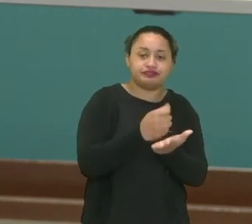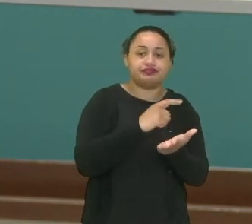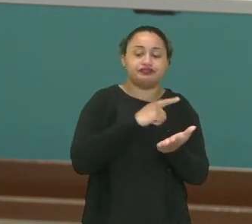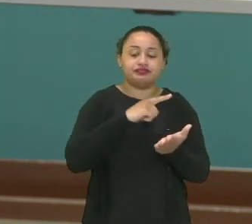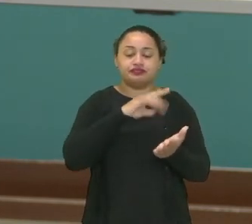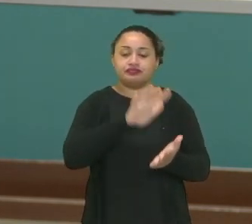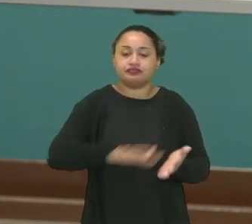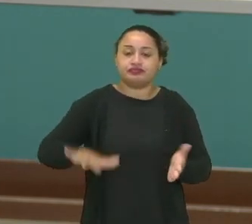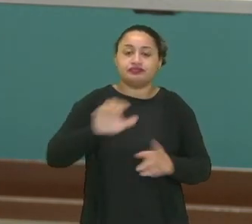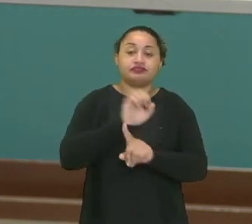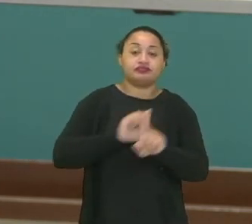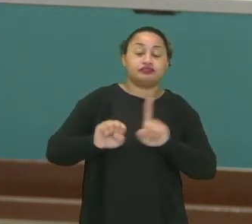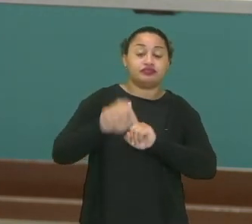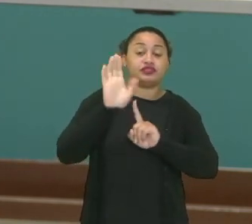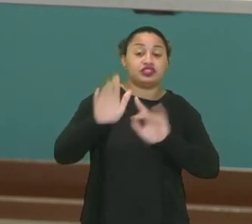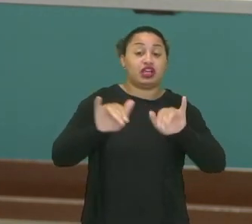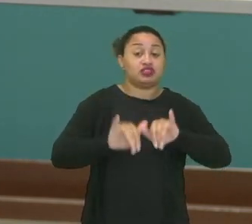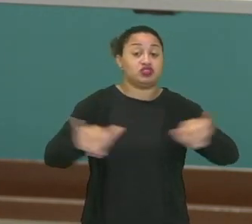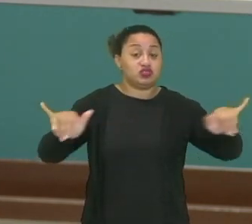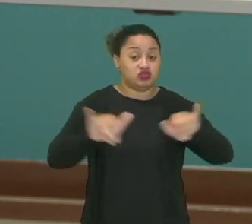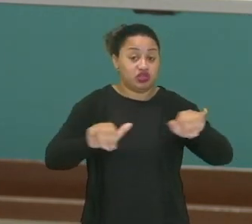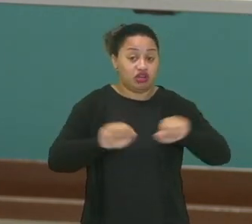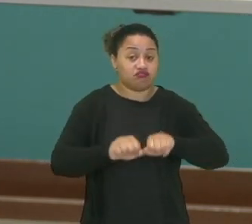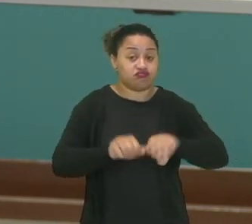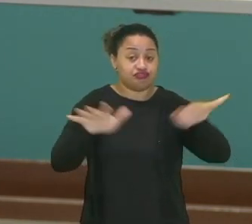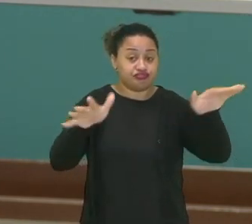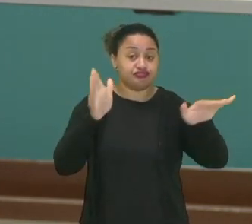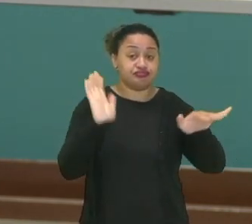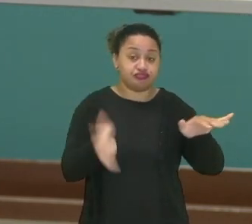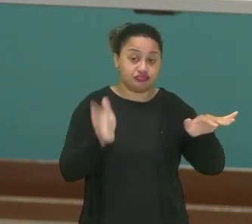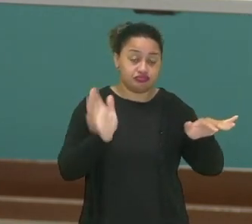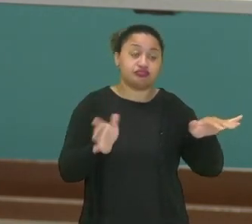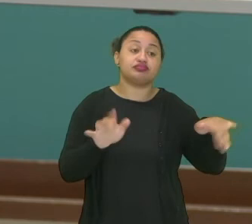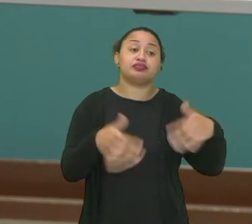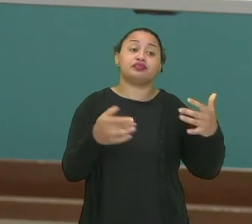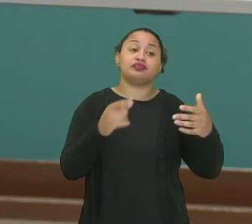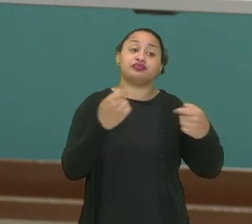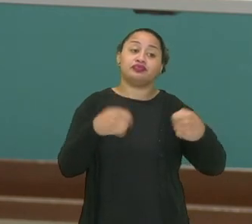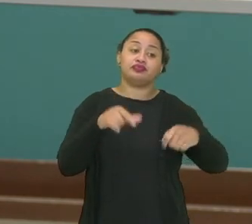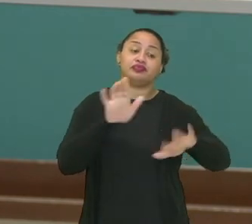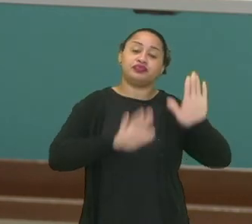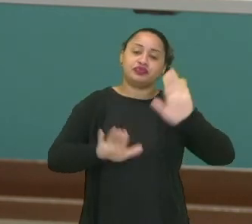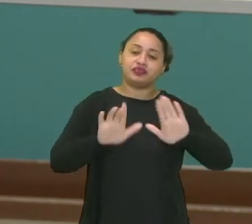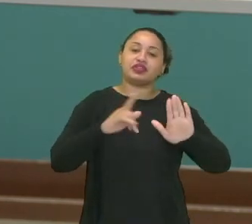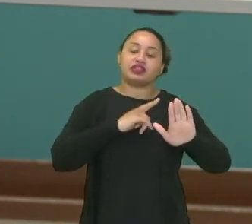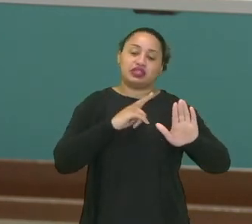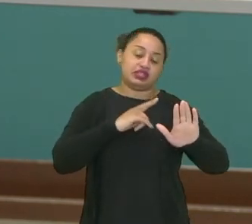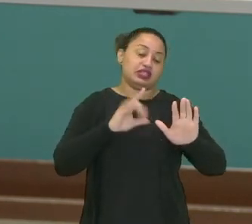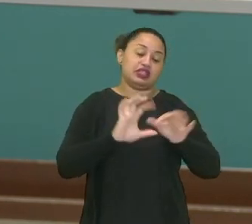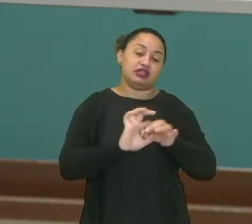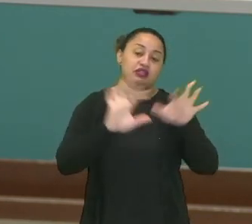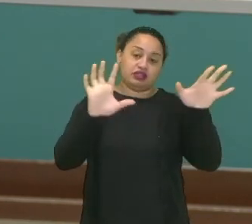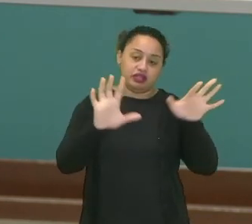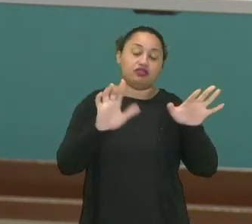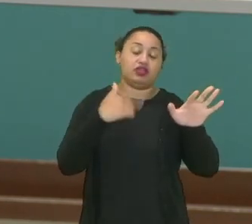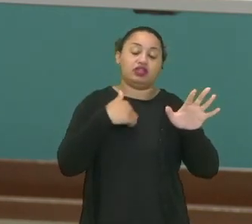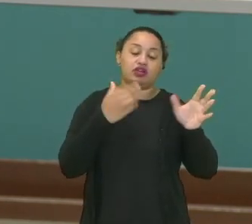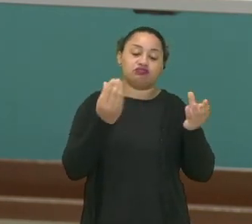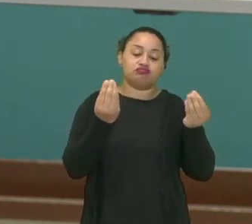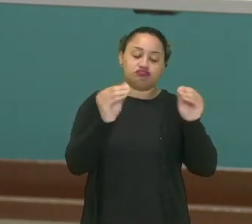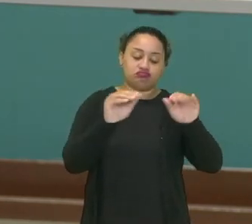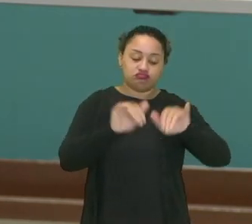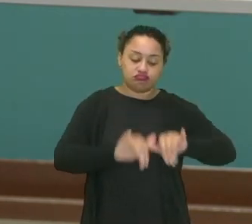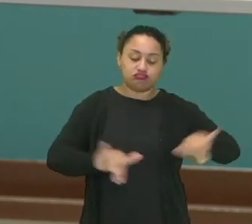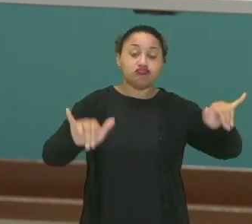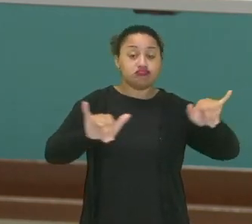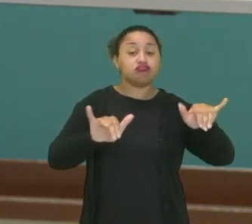Social, que está publicado, né? Então, tem que ter esse cuidado, tem que estar no domínio público, então uma publicação está.